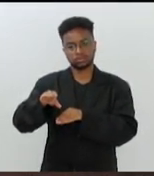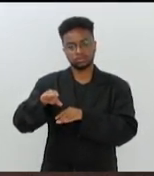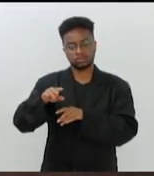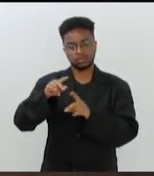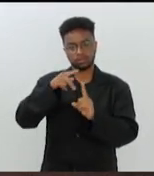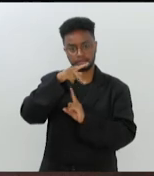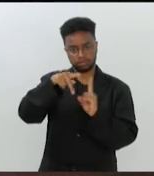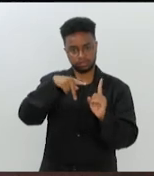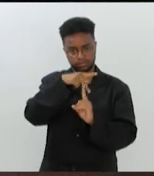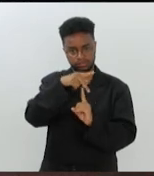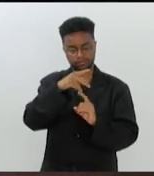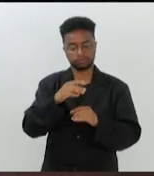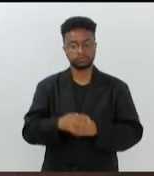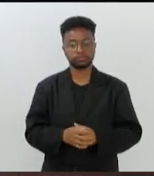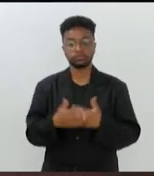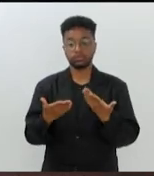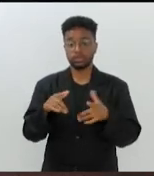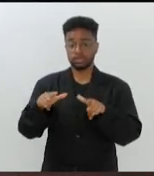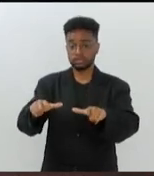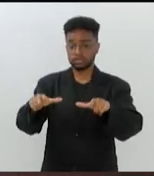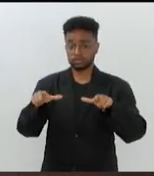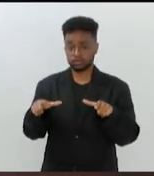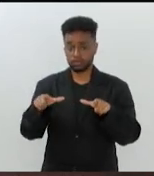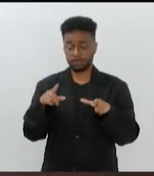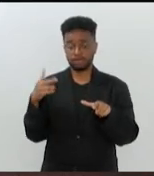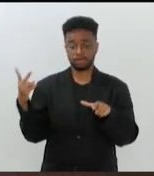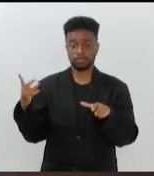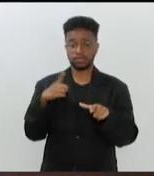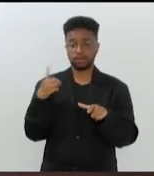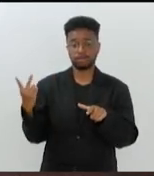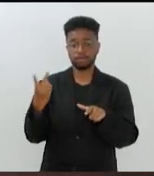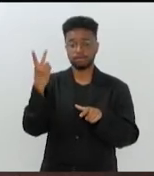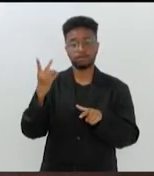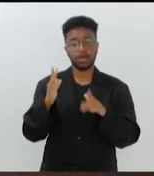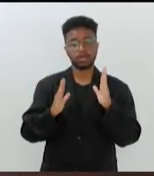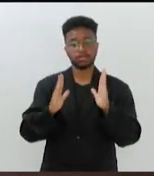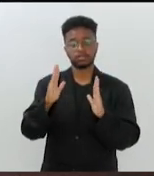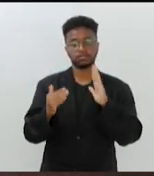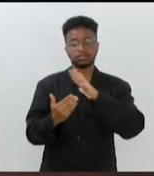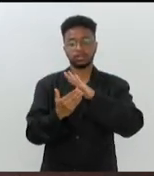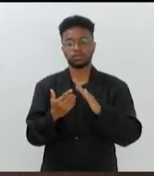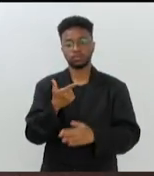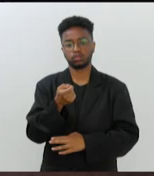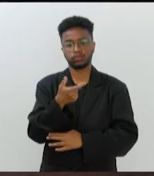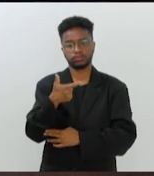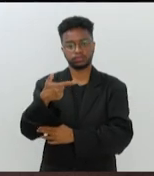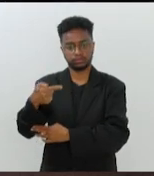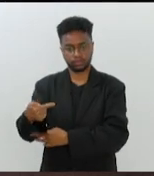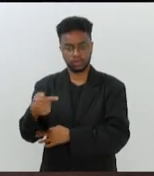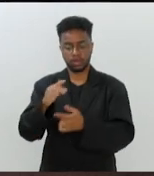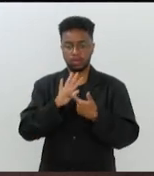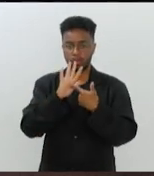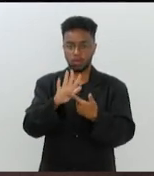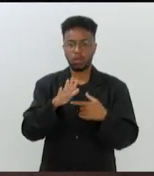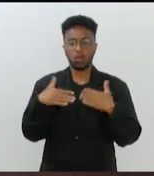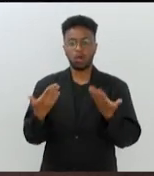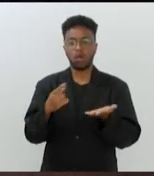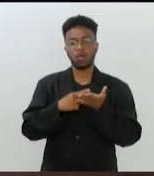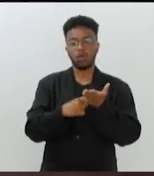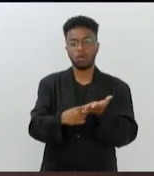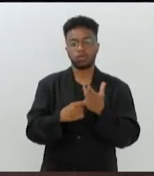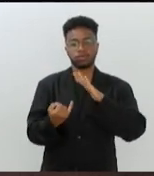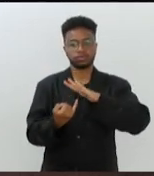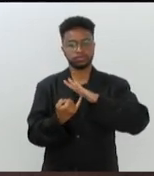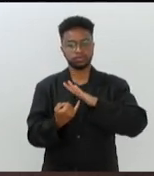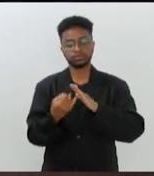previdenciária. Essa certificação, que vai valer até 2027, ela vem reforçar o compromisso da instituição